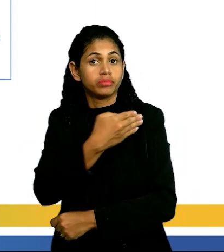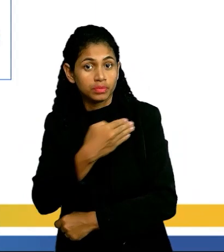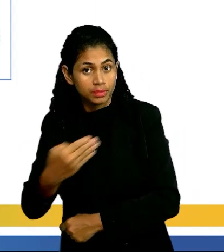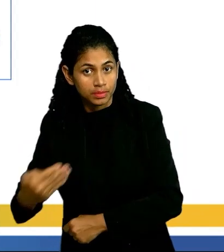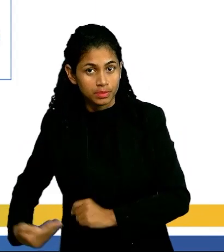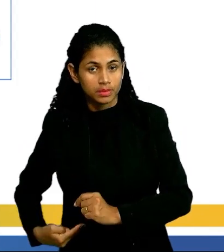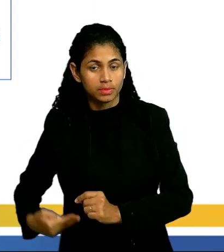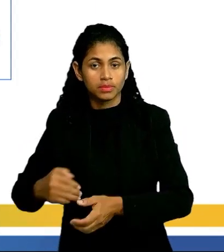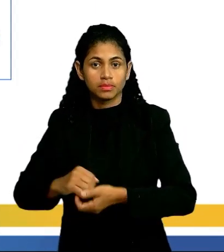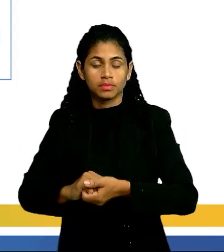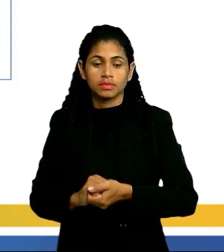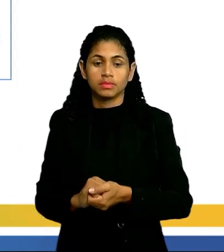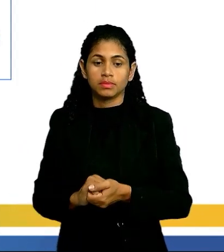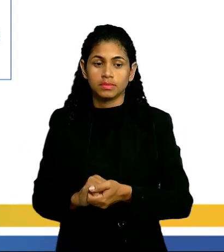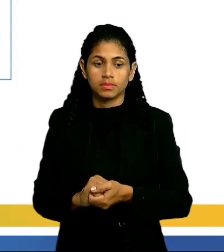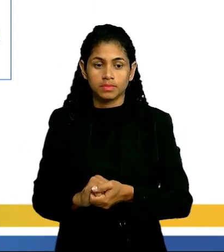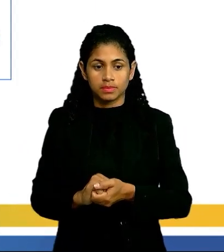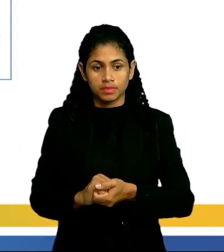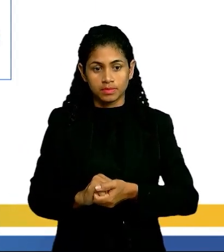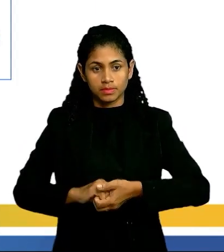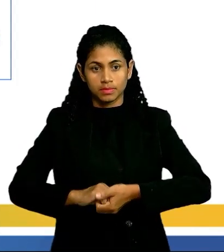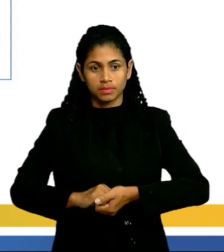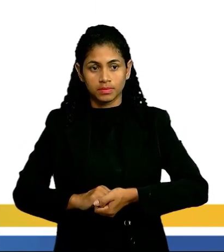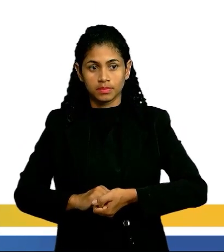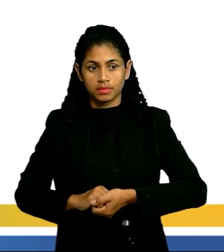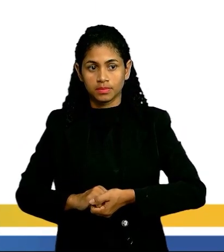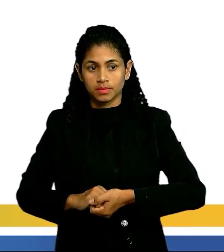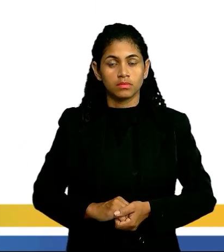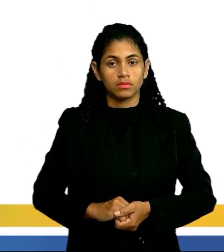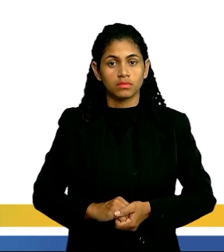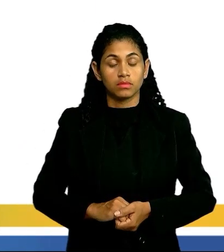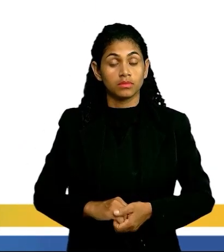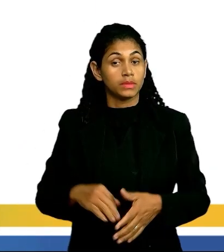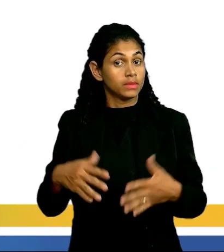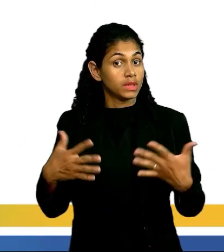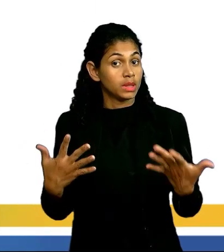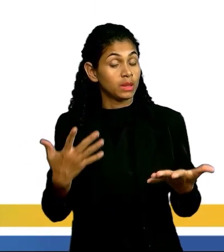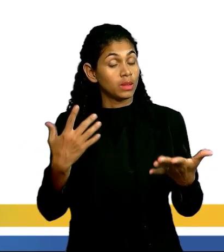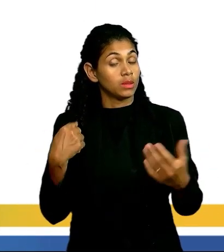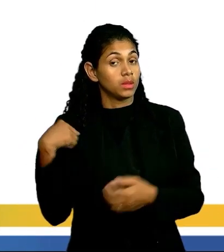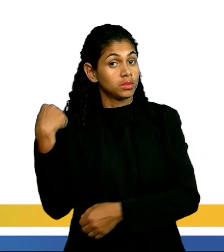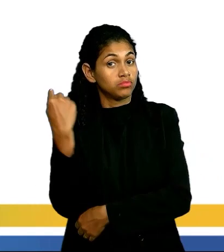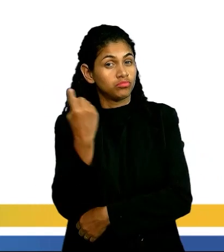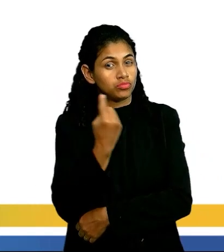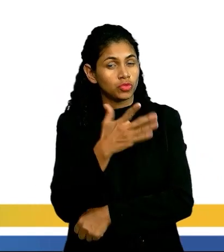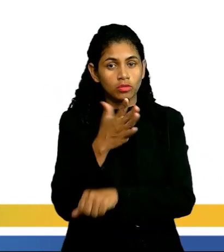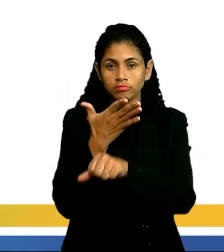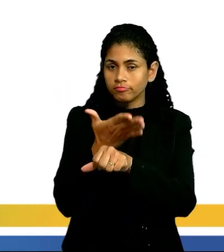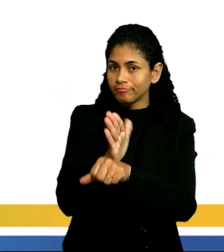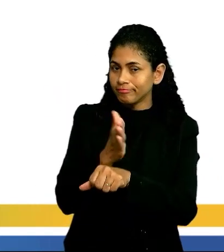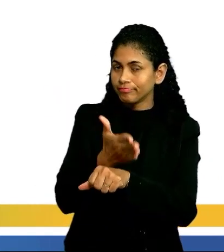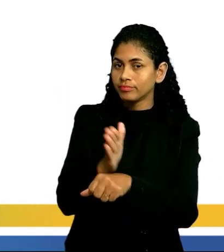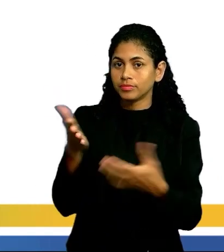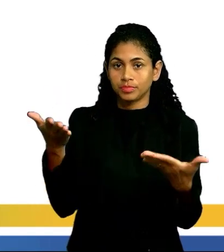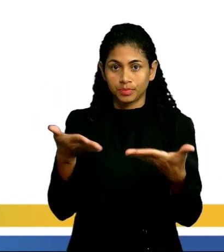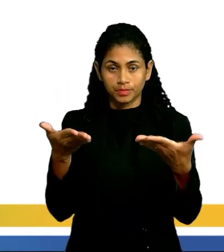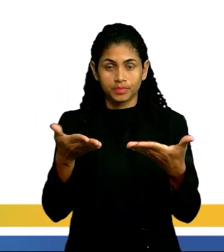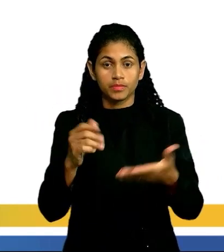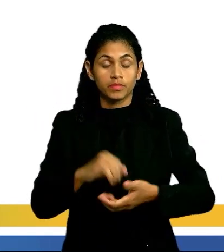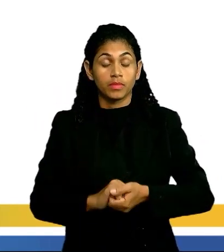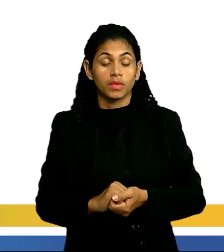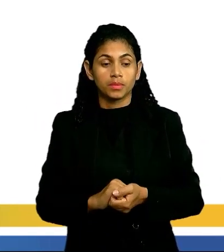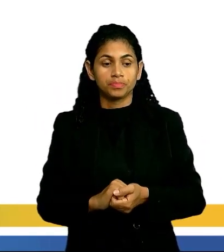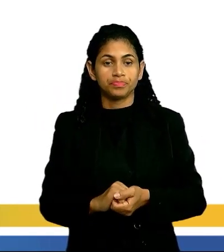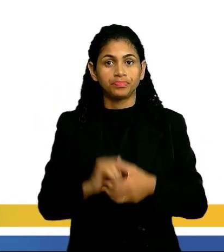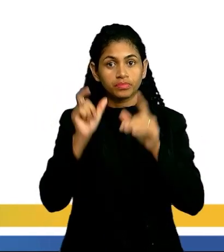fato aí, tá? E só vão piorar ao longo do tempo. Então vamos lá para a nossa atividade de hoje. Como você